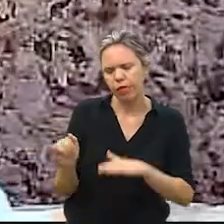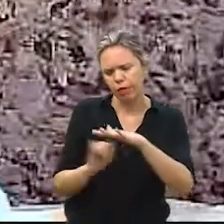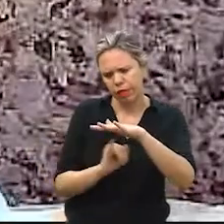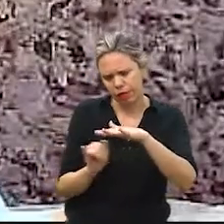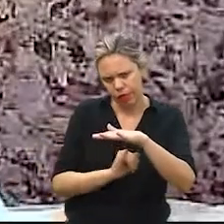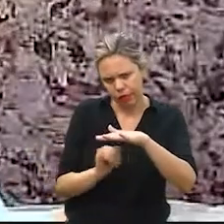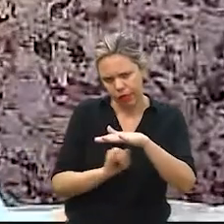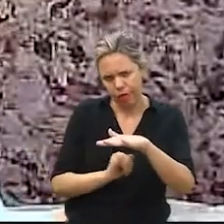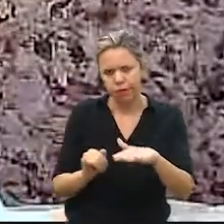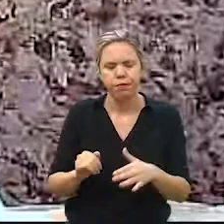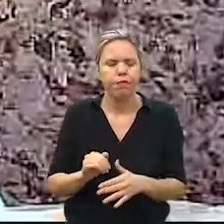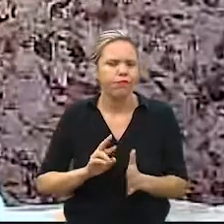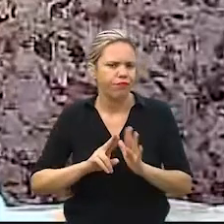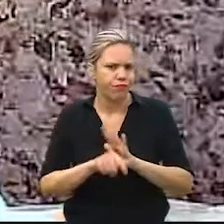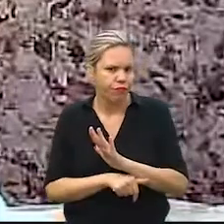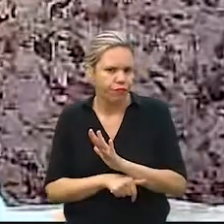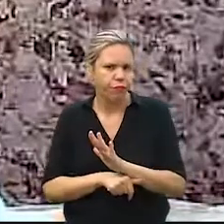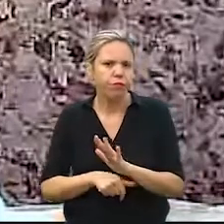na